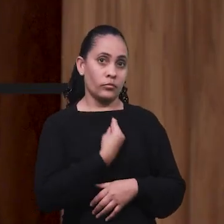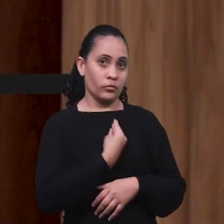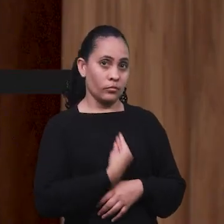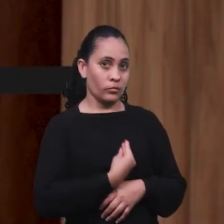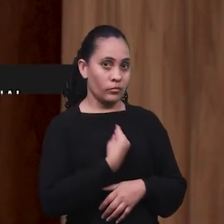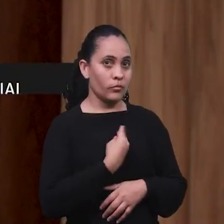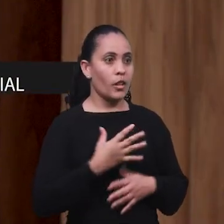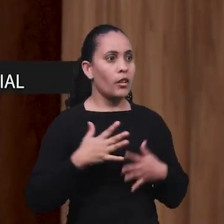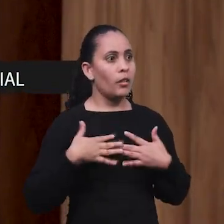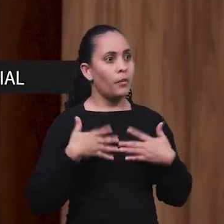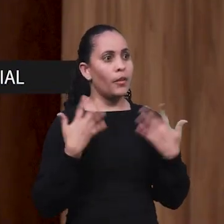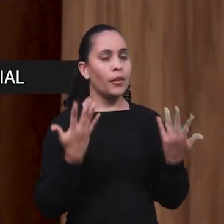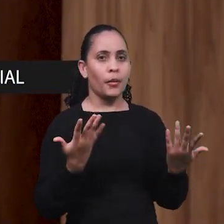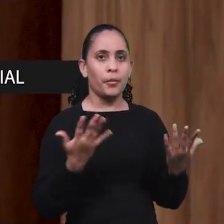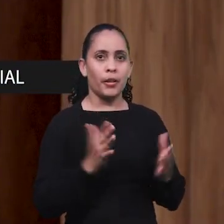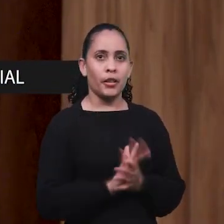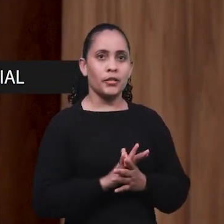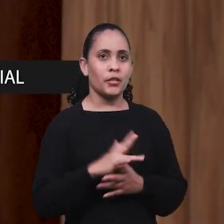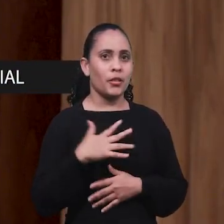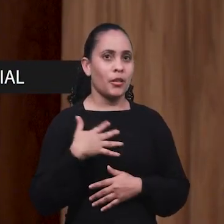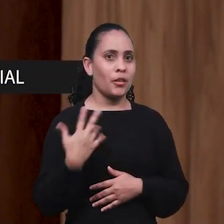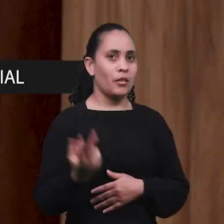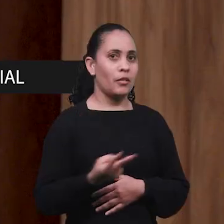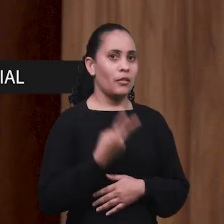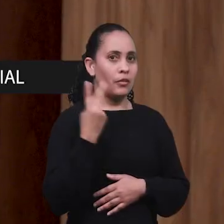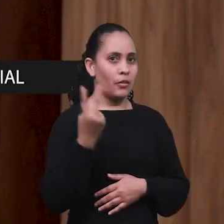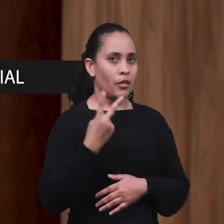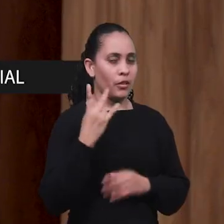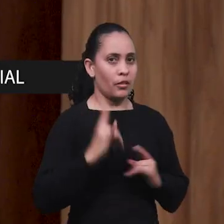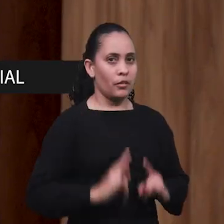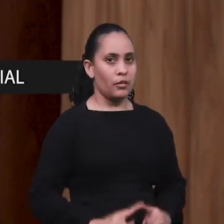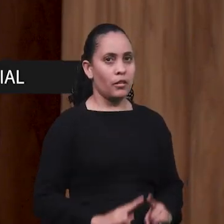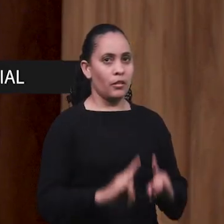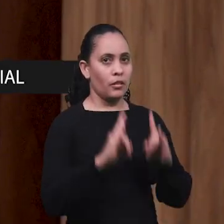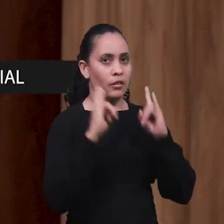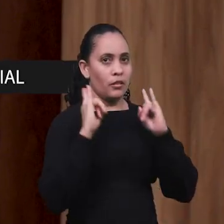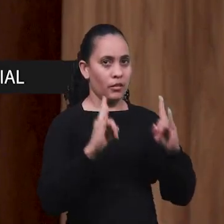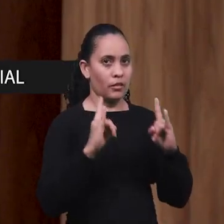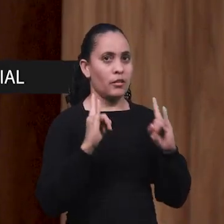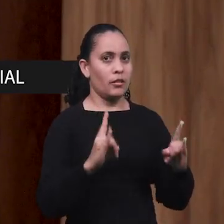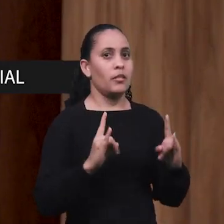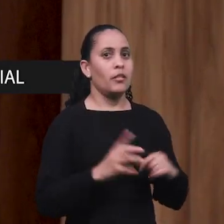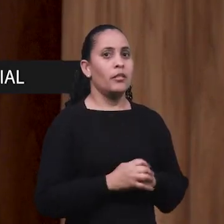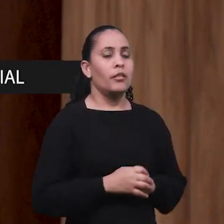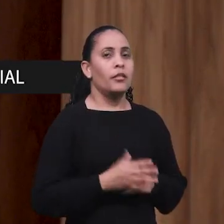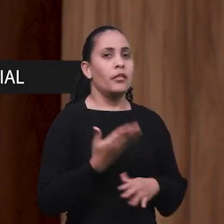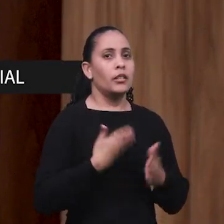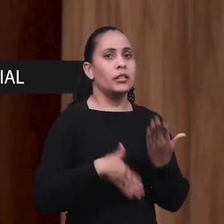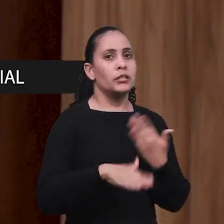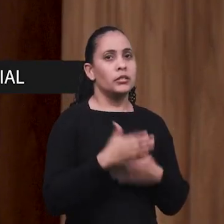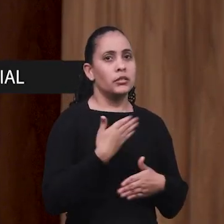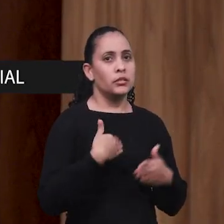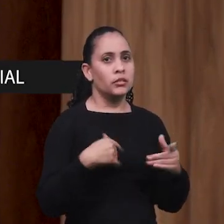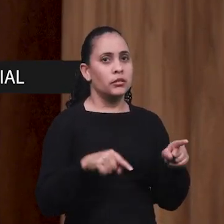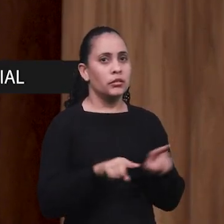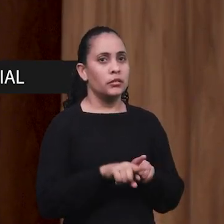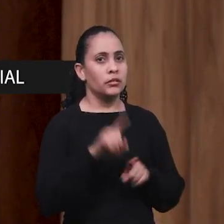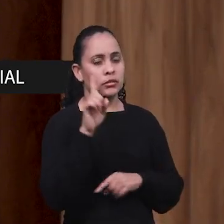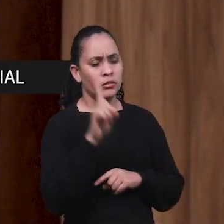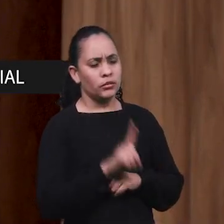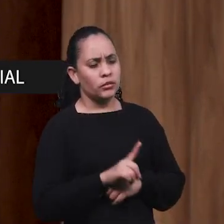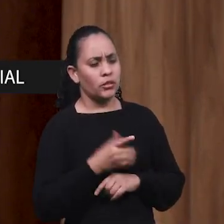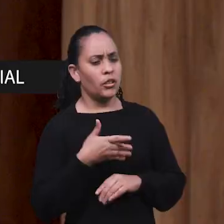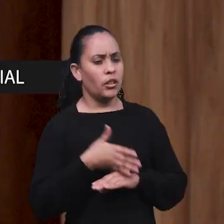de vida e fiquei surpreso com o valor de um seguro residencial, né? Influenciava tantas coisas e ainda